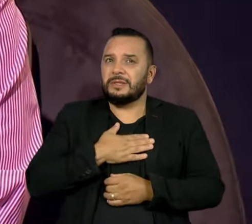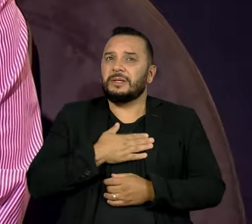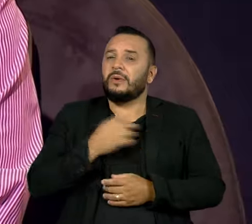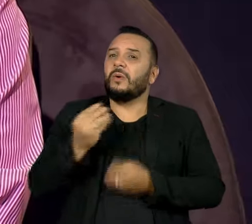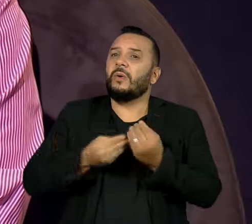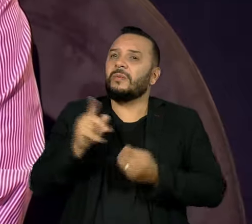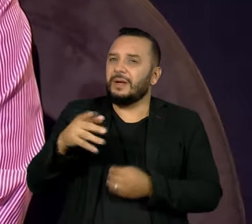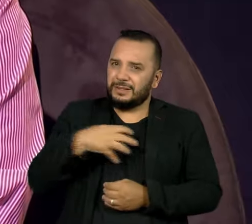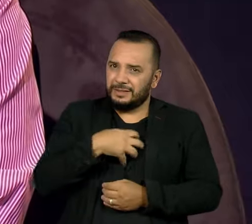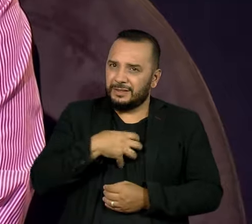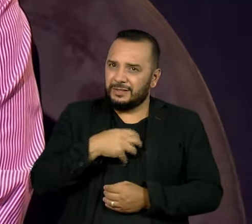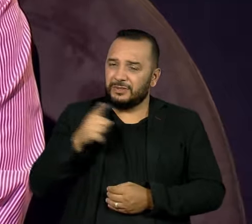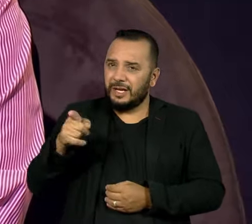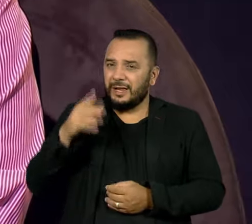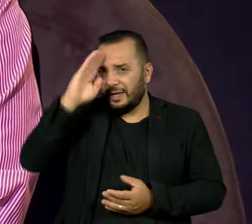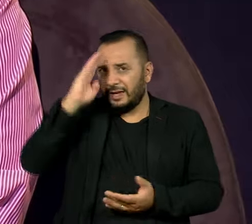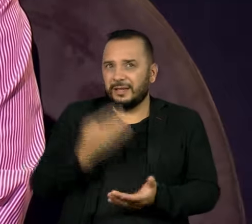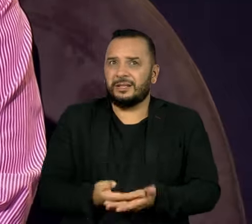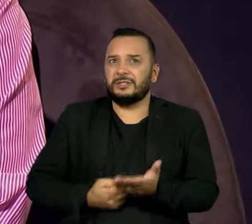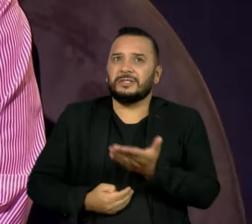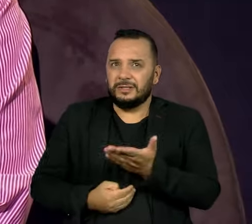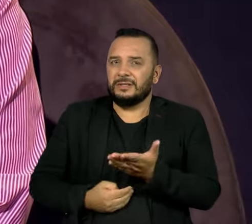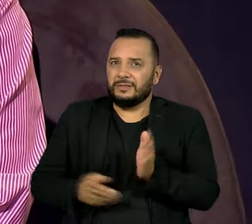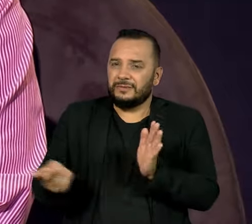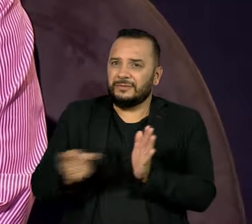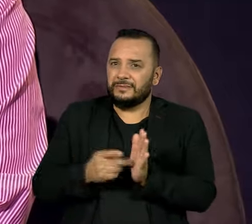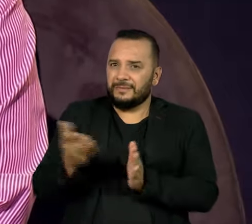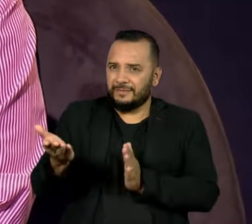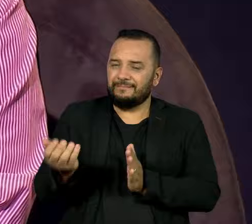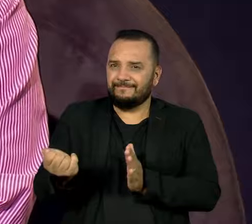sente, o que ela acredita de